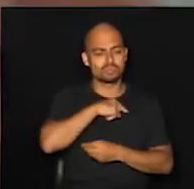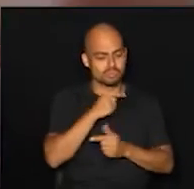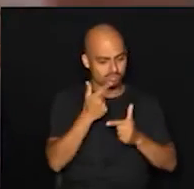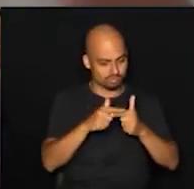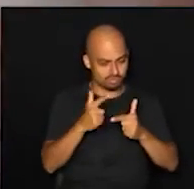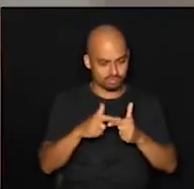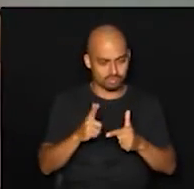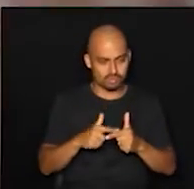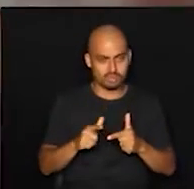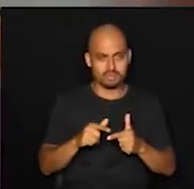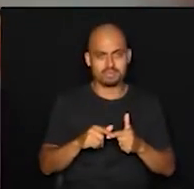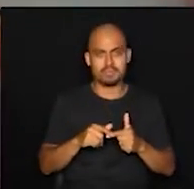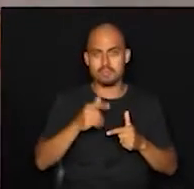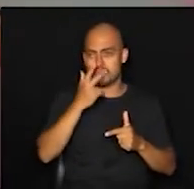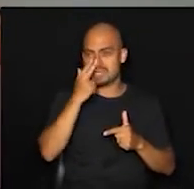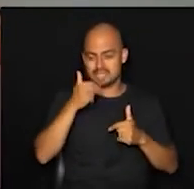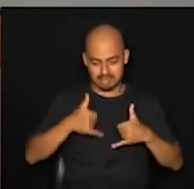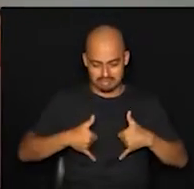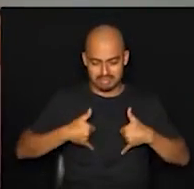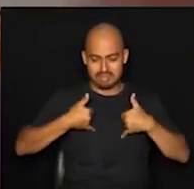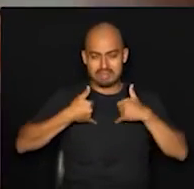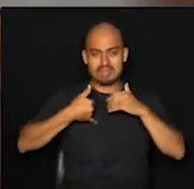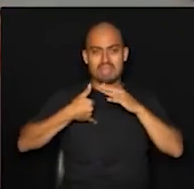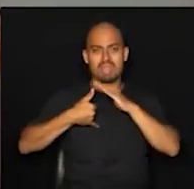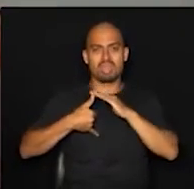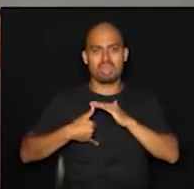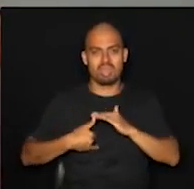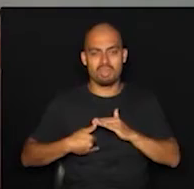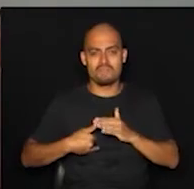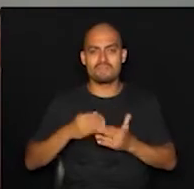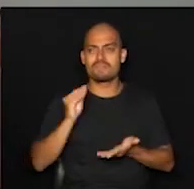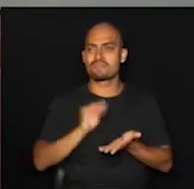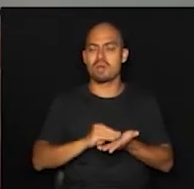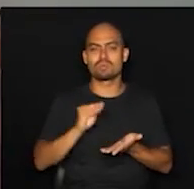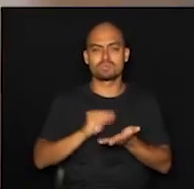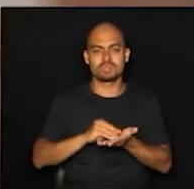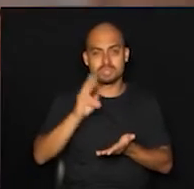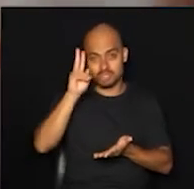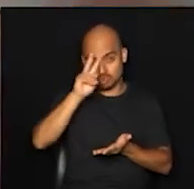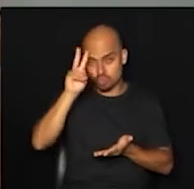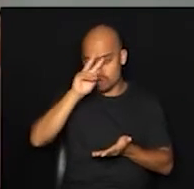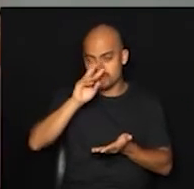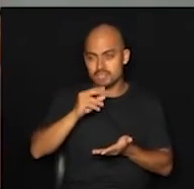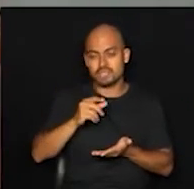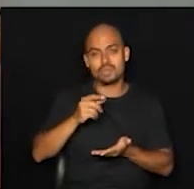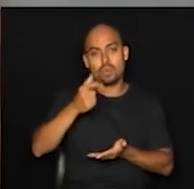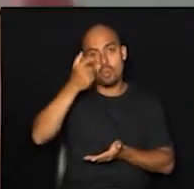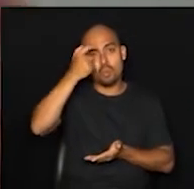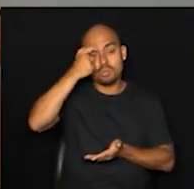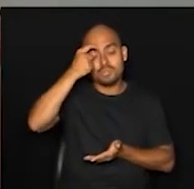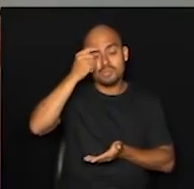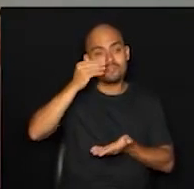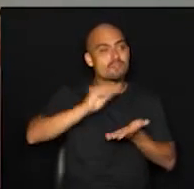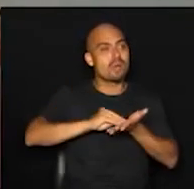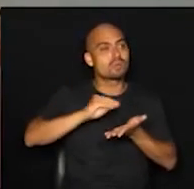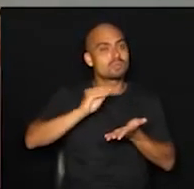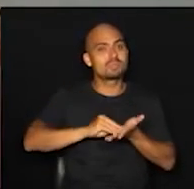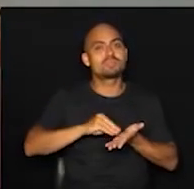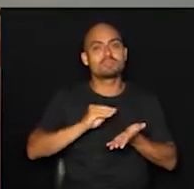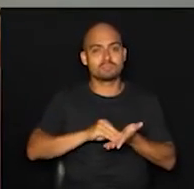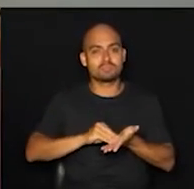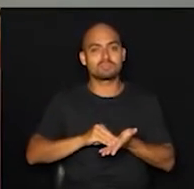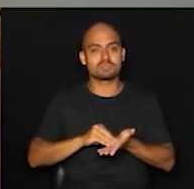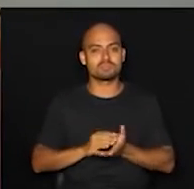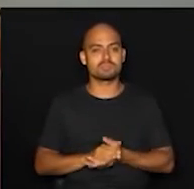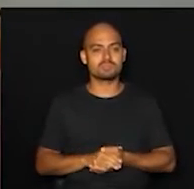né? De autoestima, de falta de consciência histórica, cidadã, né? Como que a gente é nesse nível, né?